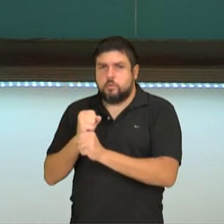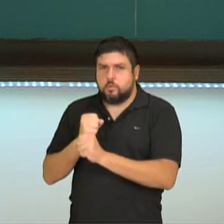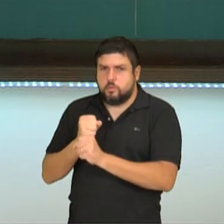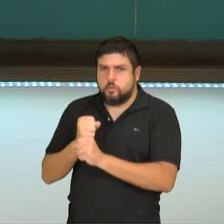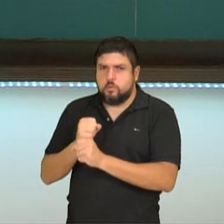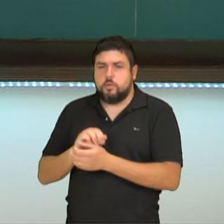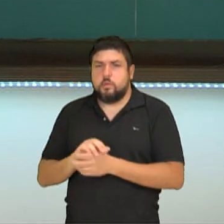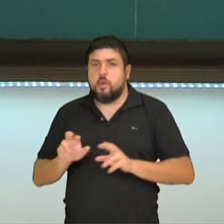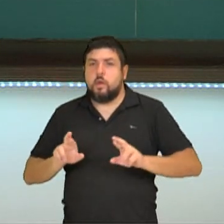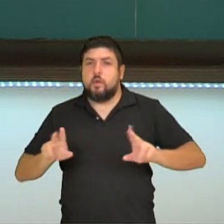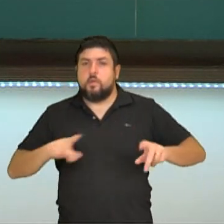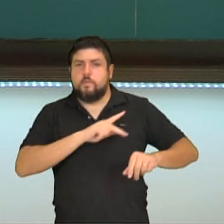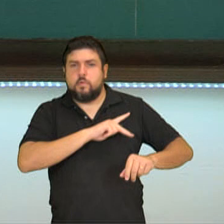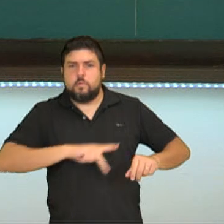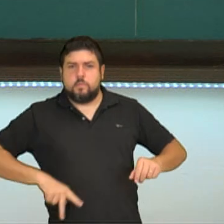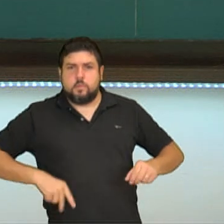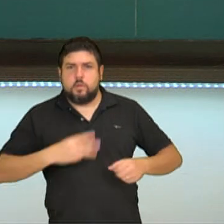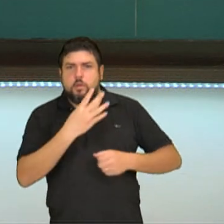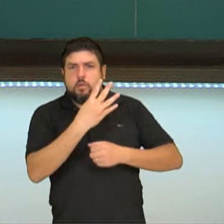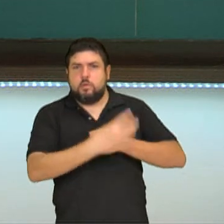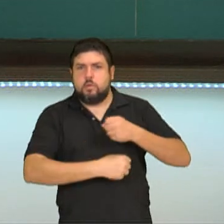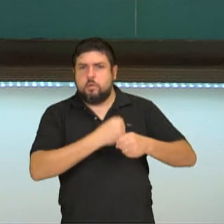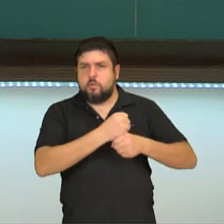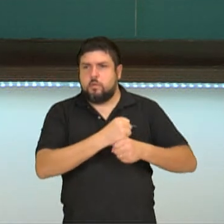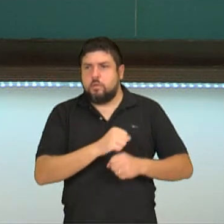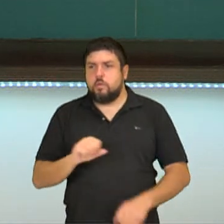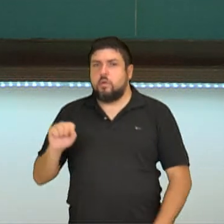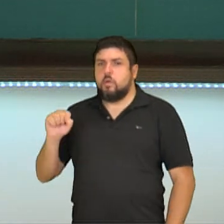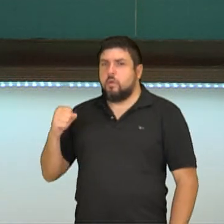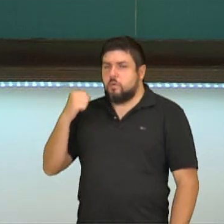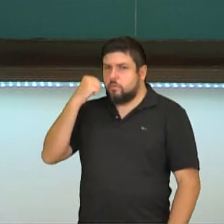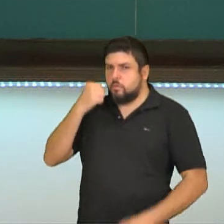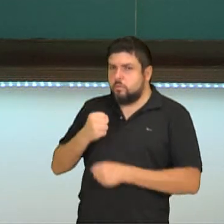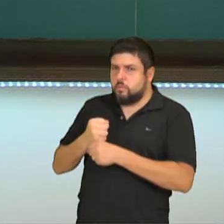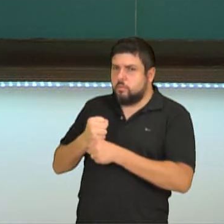que é de 4. Então, é de 8 anos. Então, algumas permanências, né?